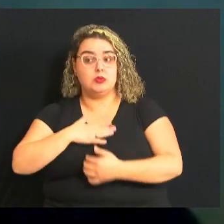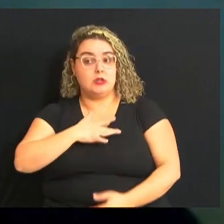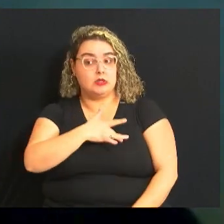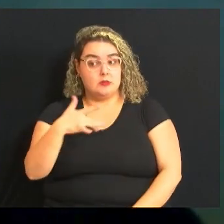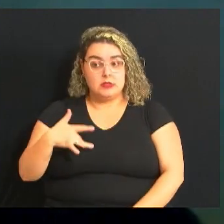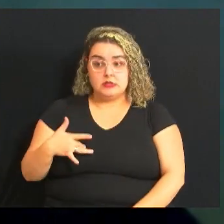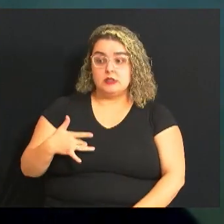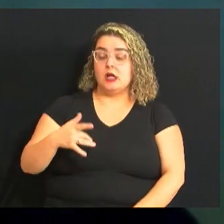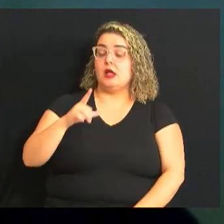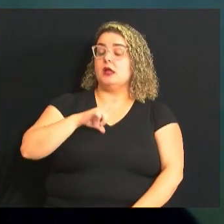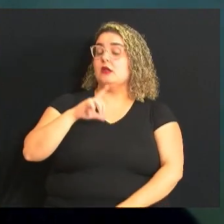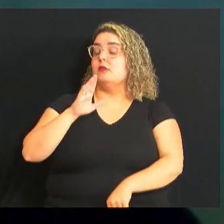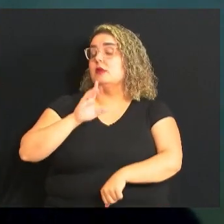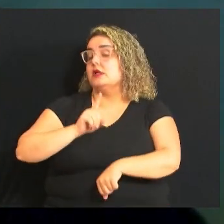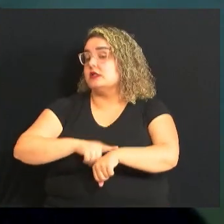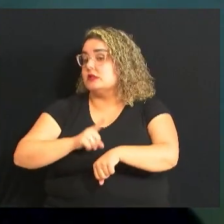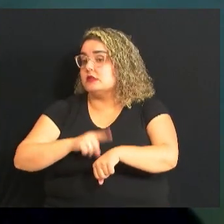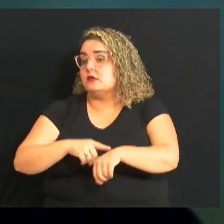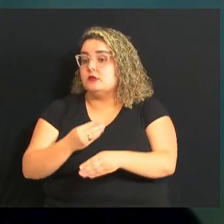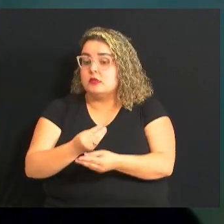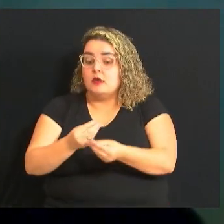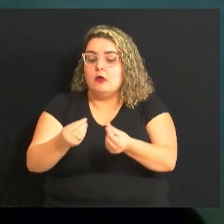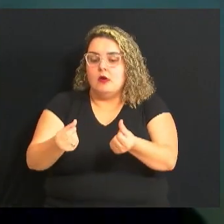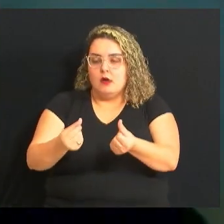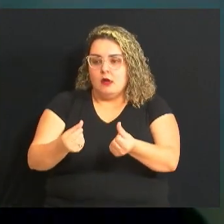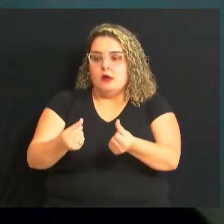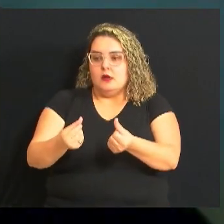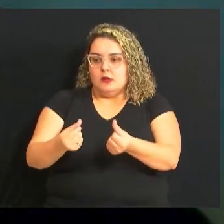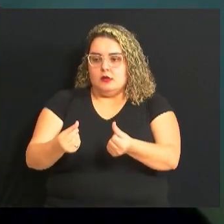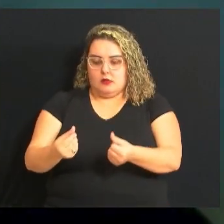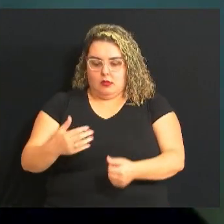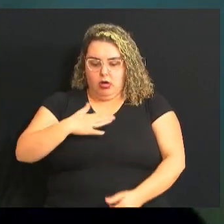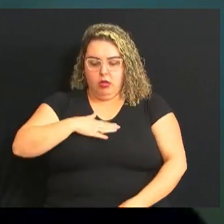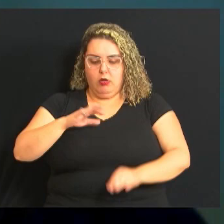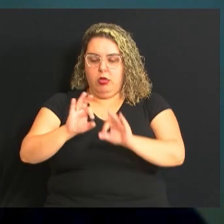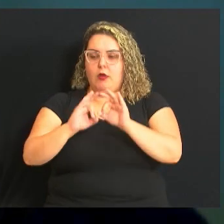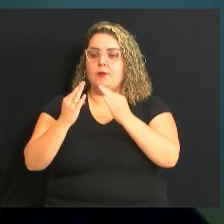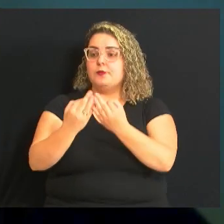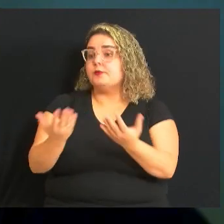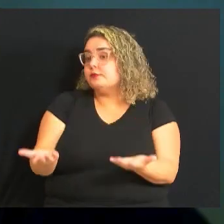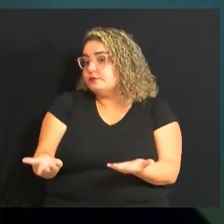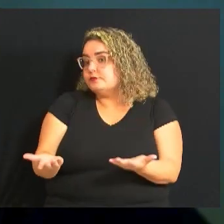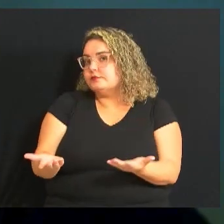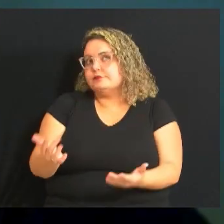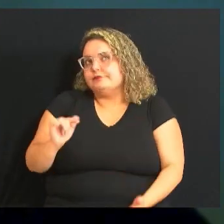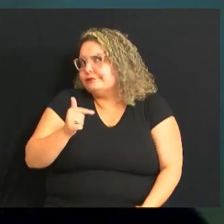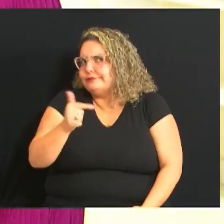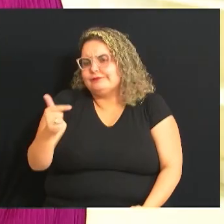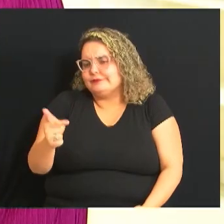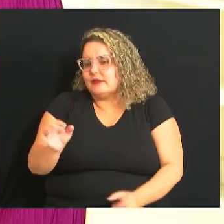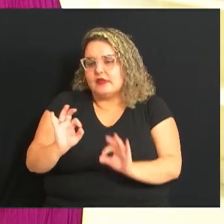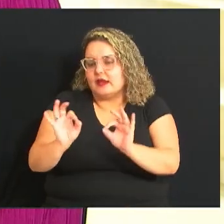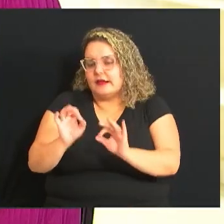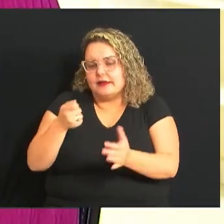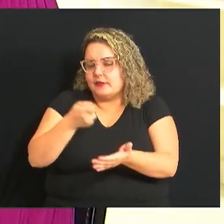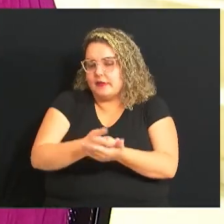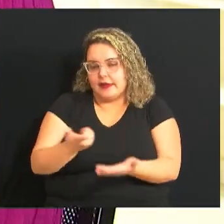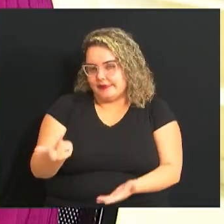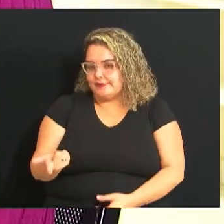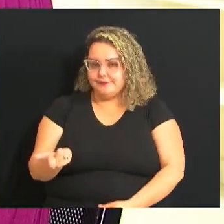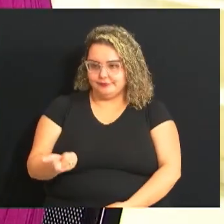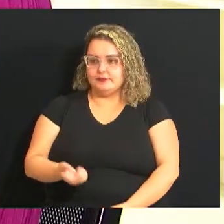tenho mais tempo de qualidade tempo de qualidade com a minha família então isso não tem não tem emprego com certeza